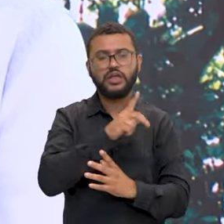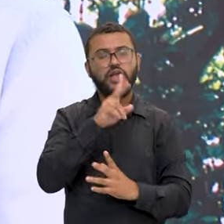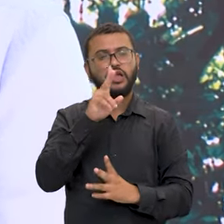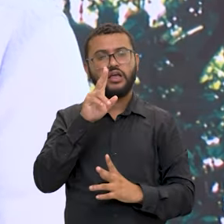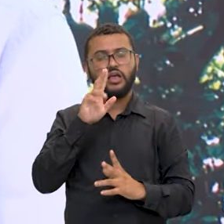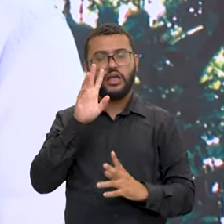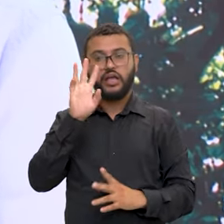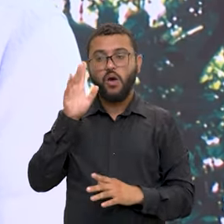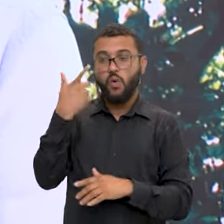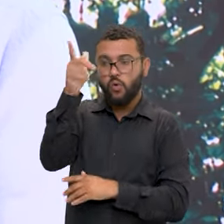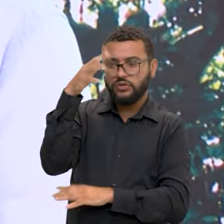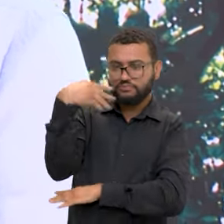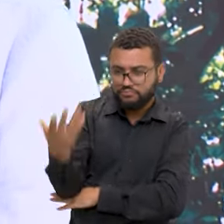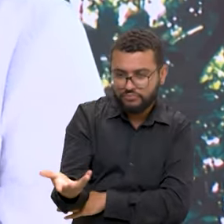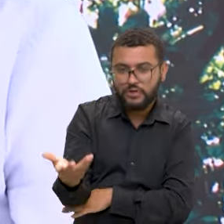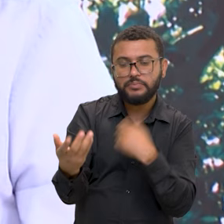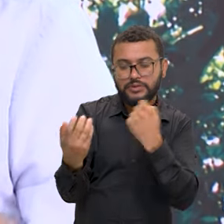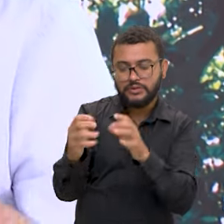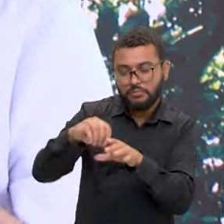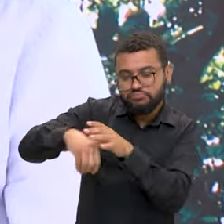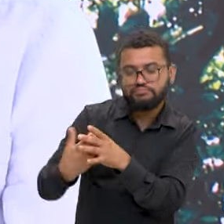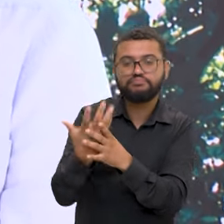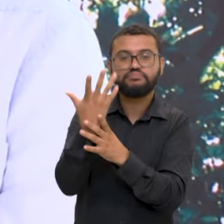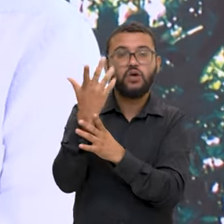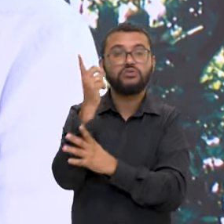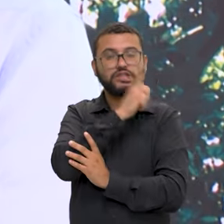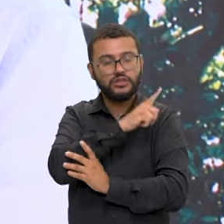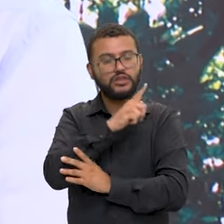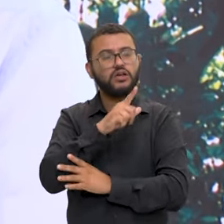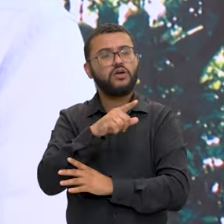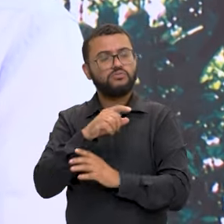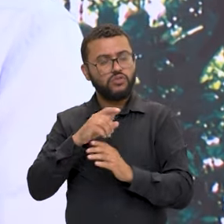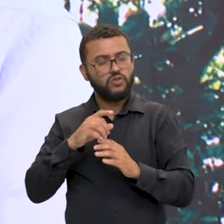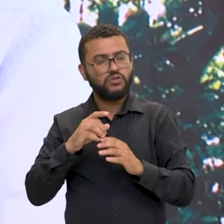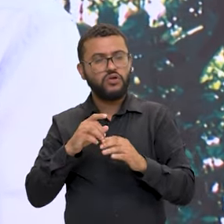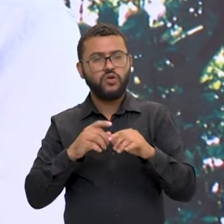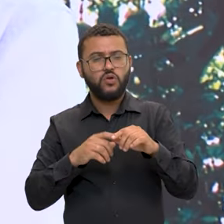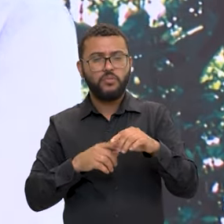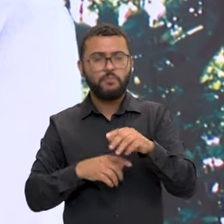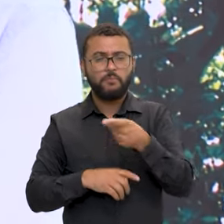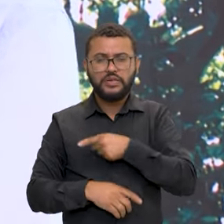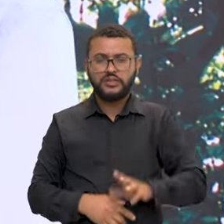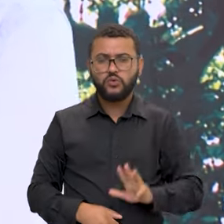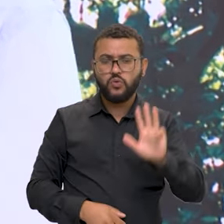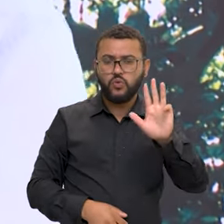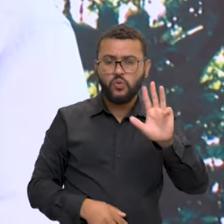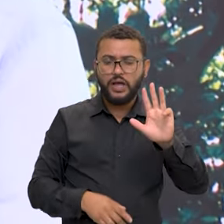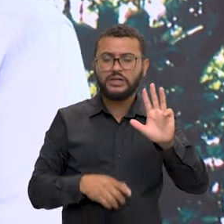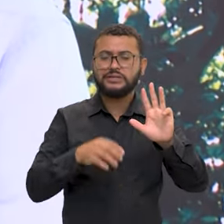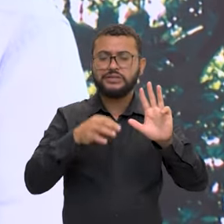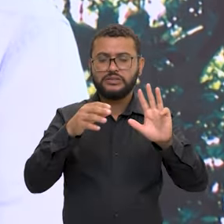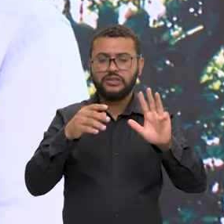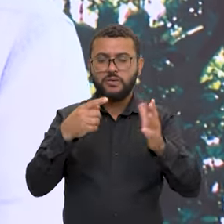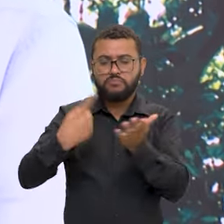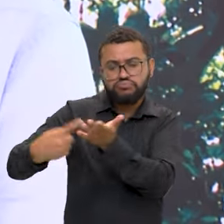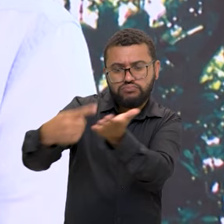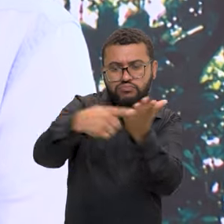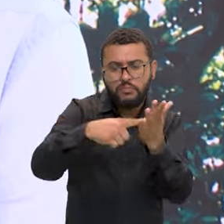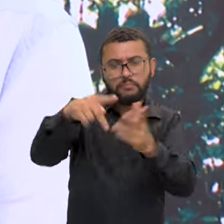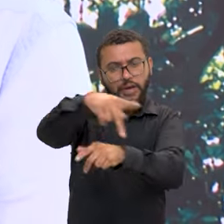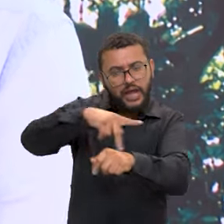os países amazônicos para ter uma posição coletiva, para pensar ações conjuntamente, porque